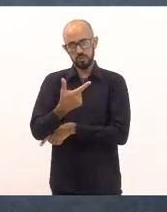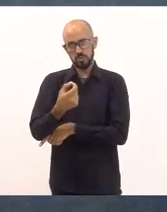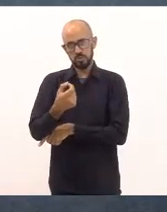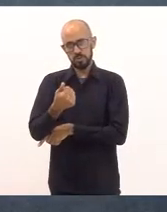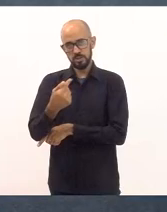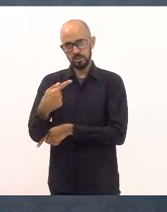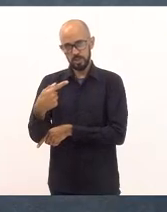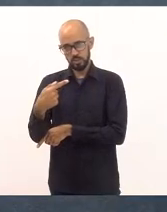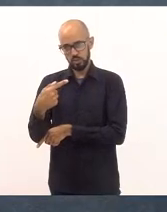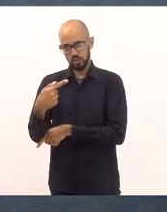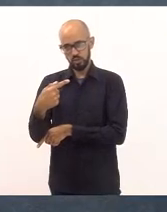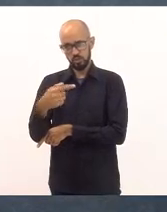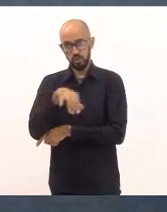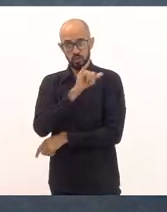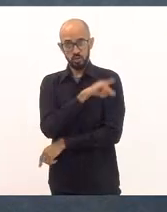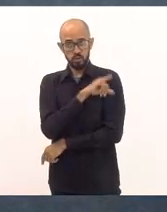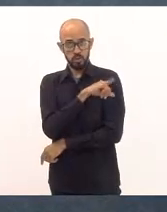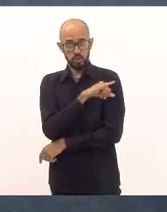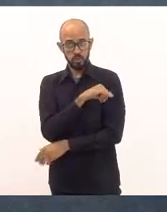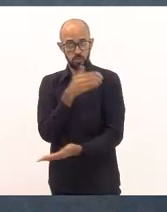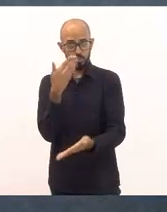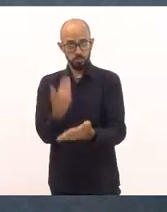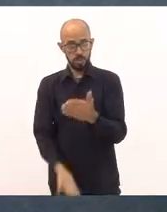Janeiro perdeu 29% em